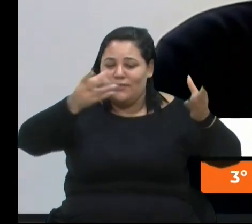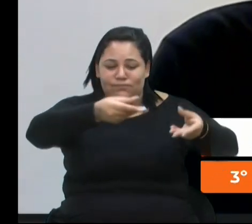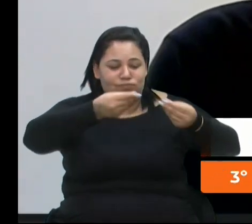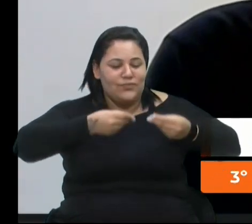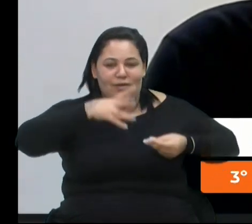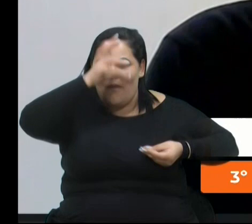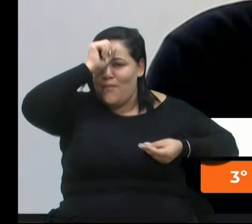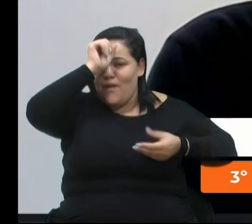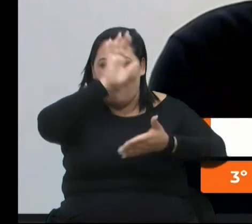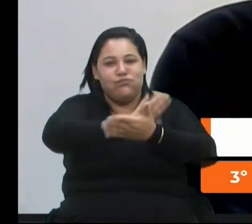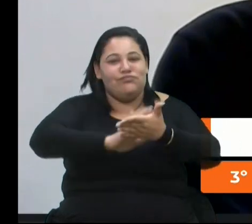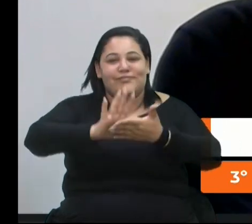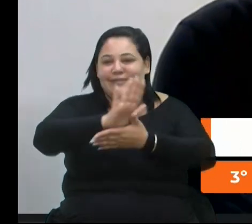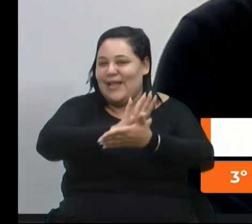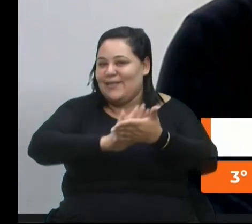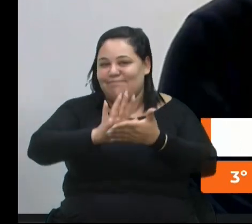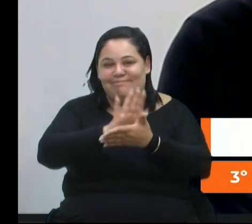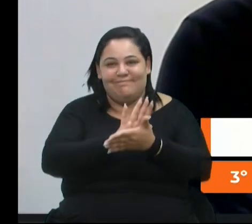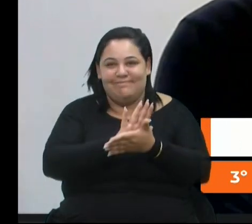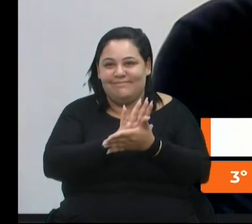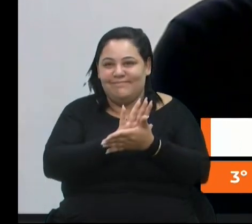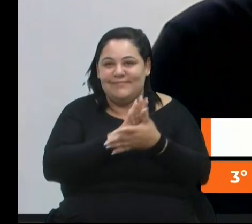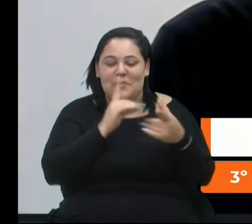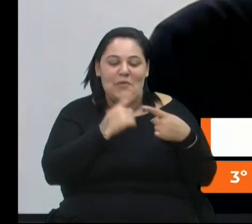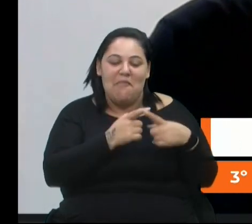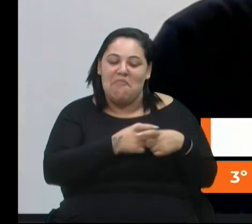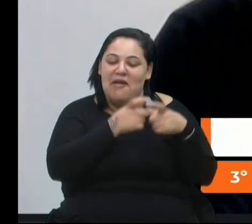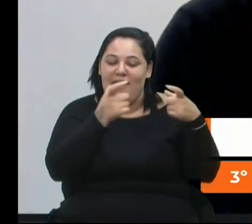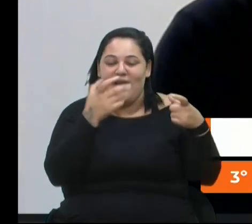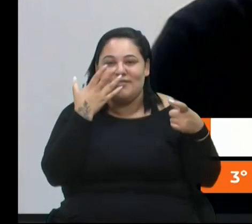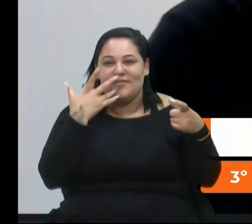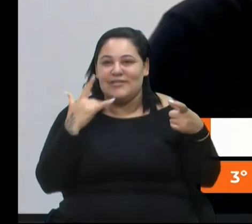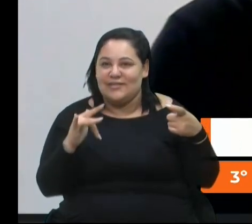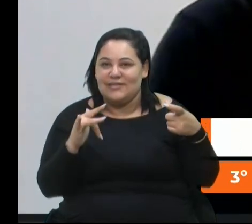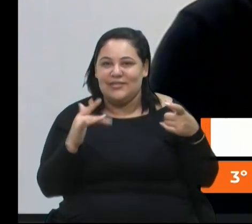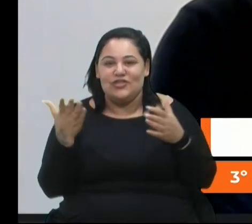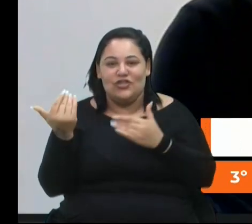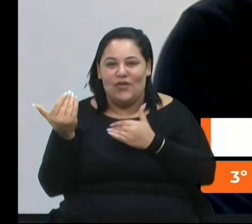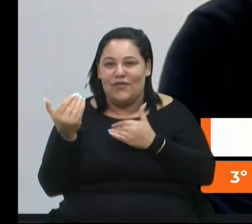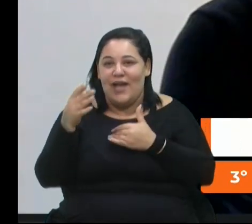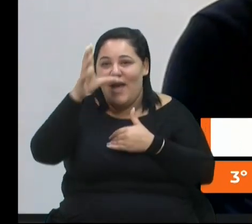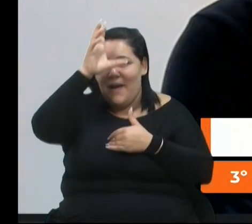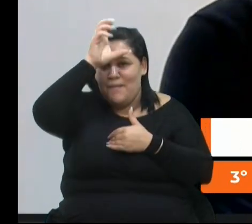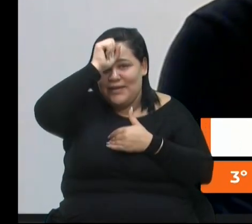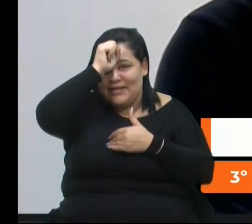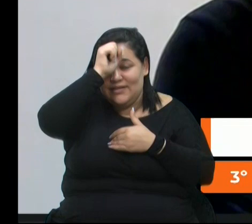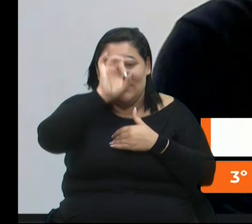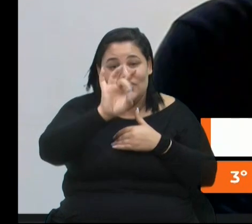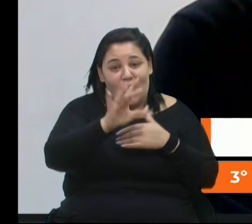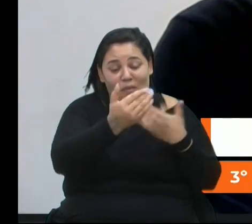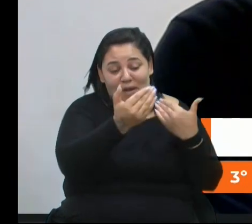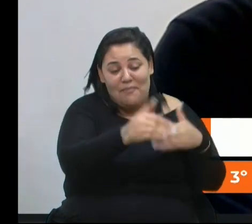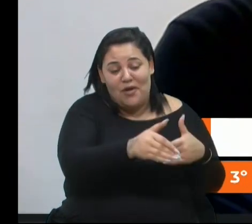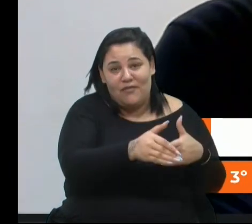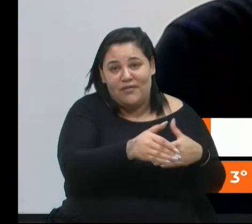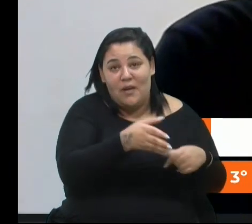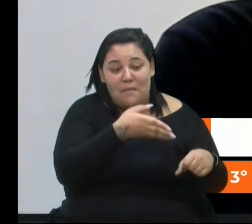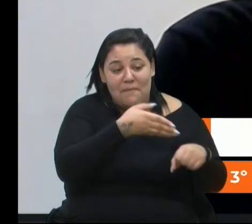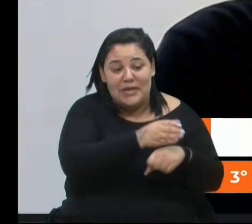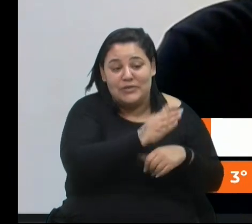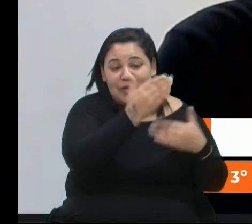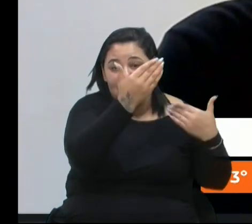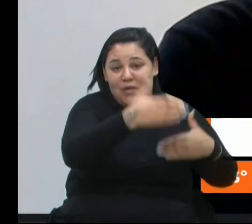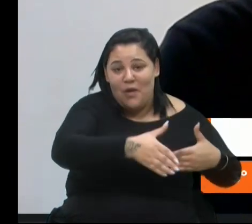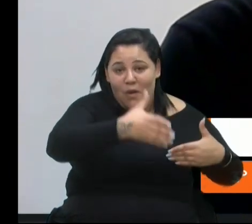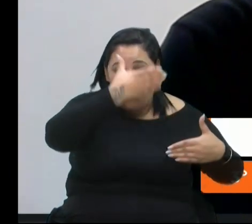aprendizado, porque a maioria das crianças, adolescentes e adultos aprendem para a prova. Passou na